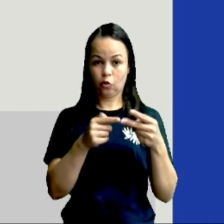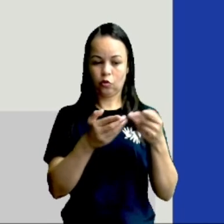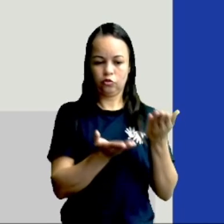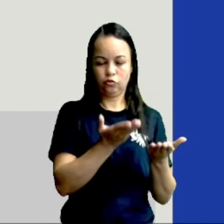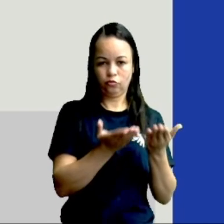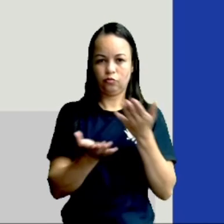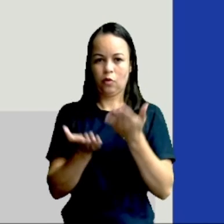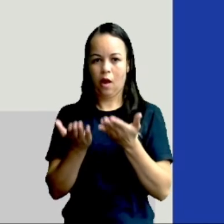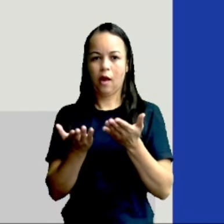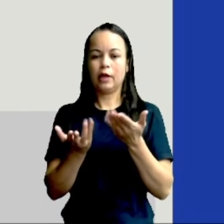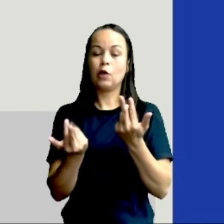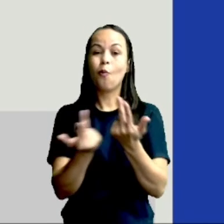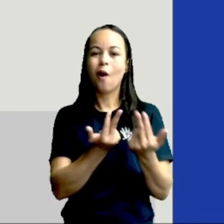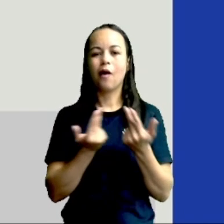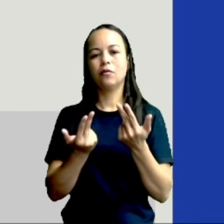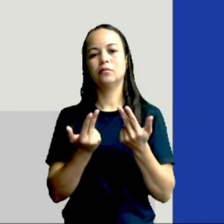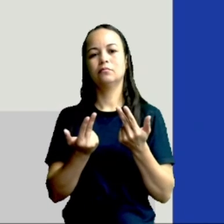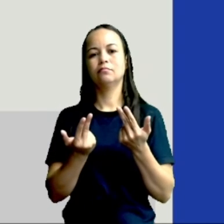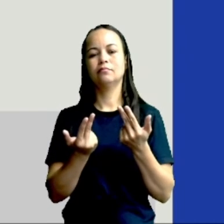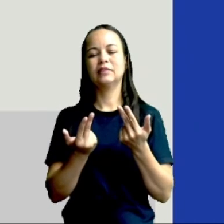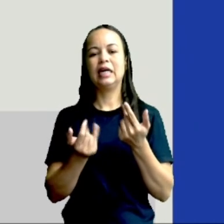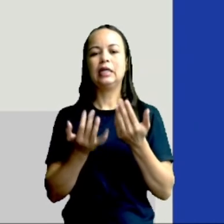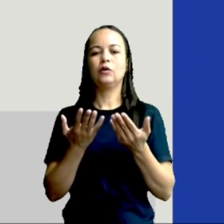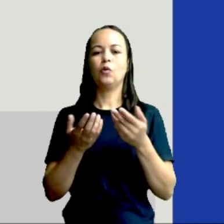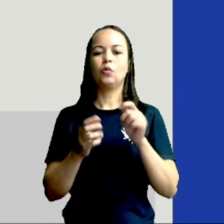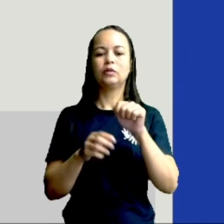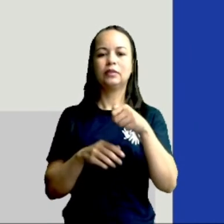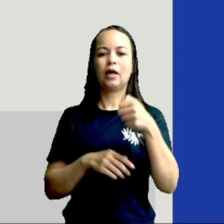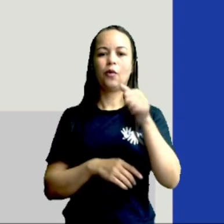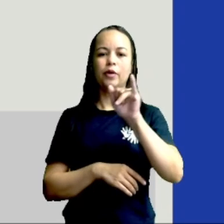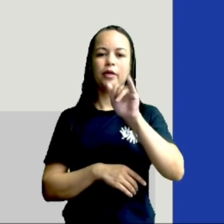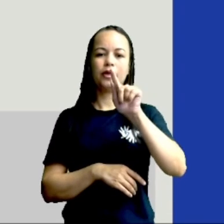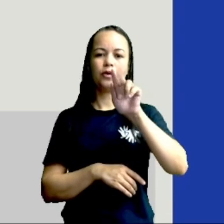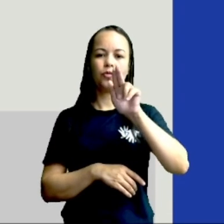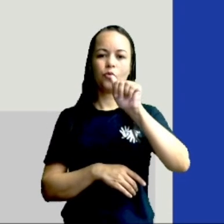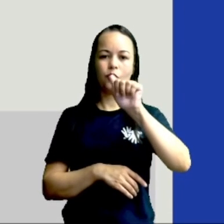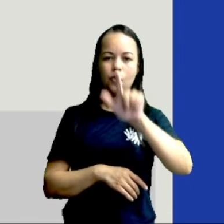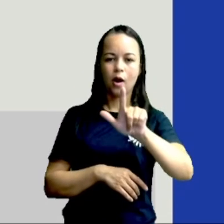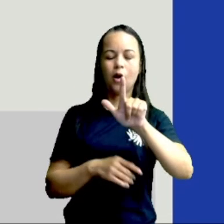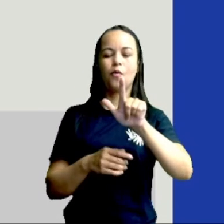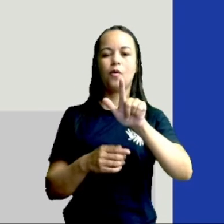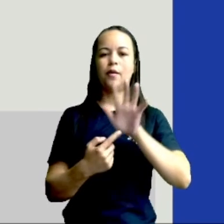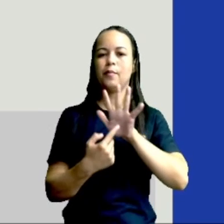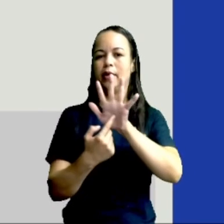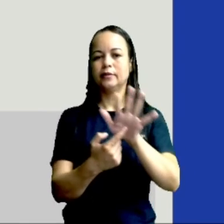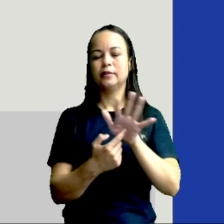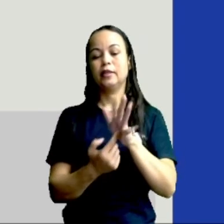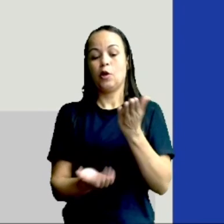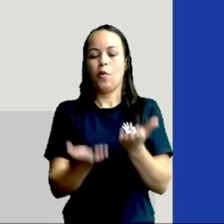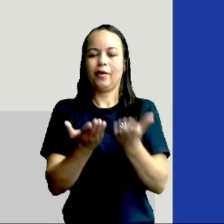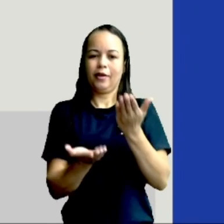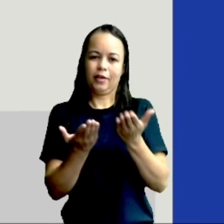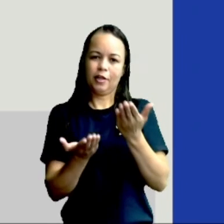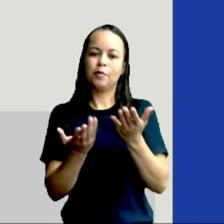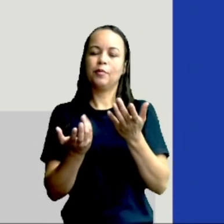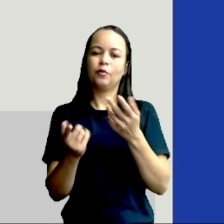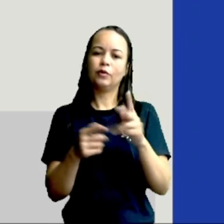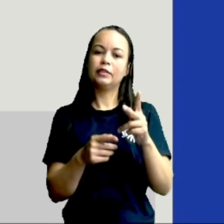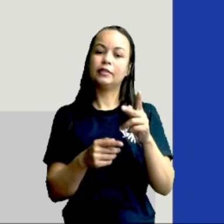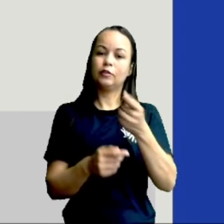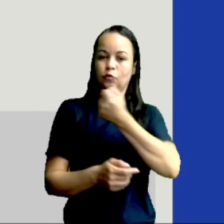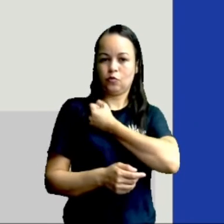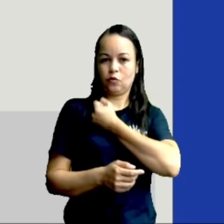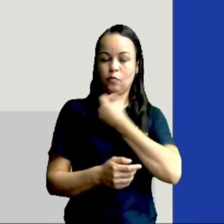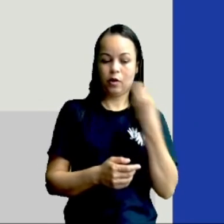pesos equivalentes. O sinal de igual representa o equilíbrio da balança. E se adicionarmos um